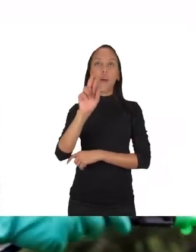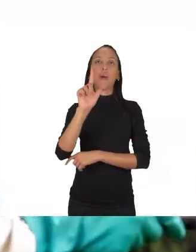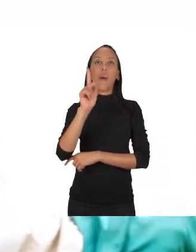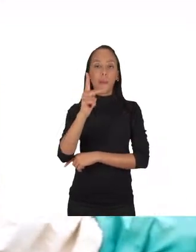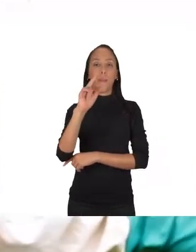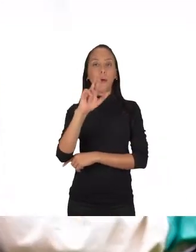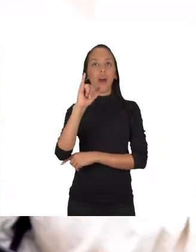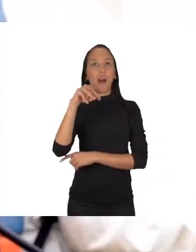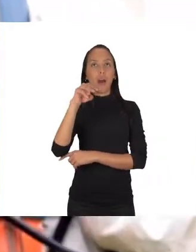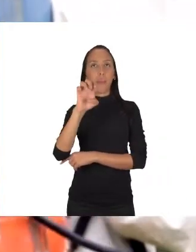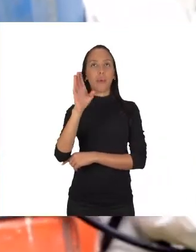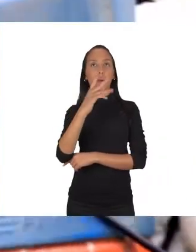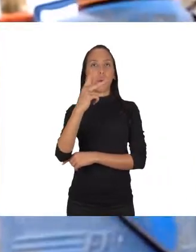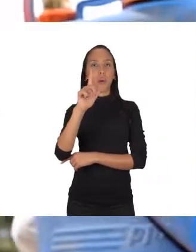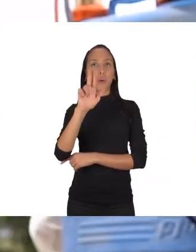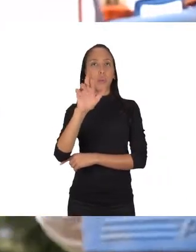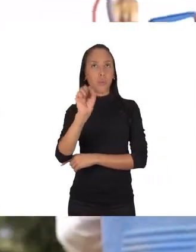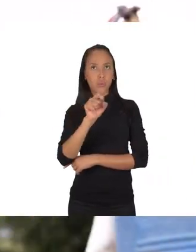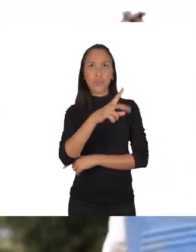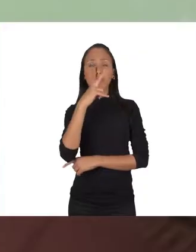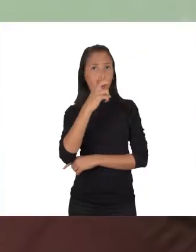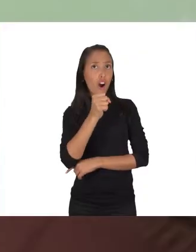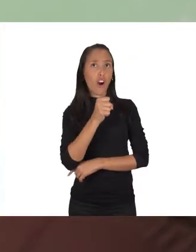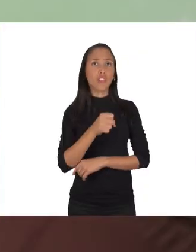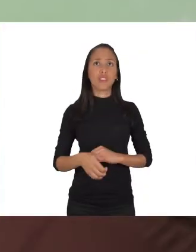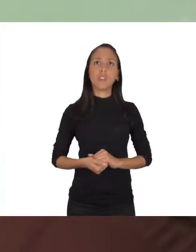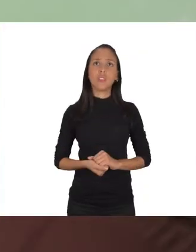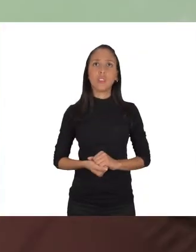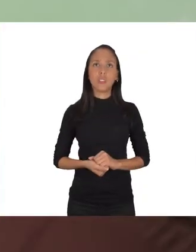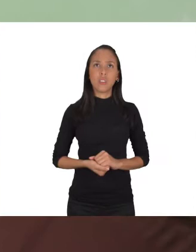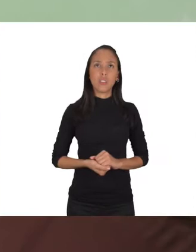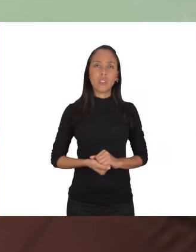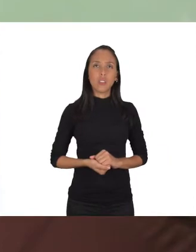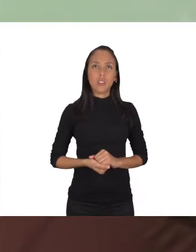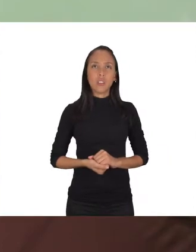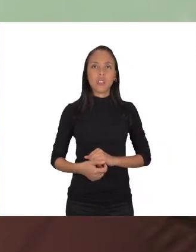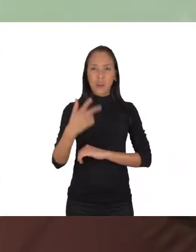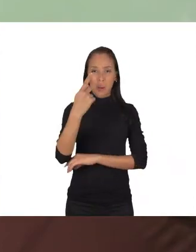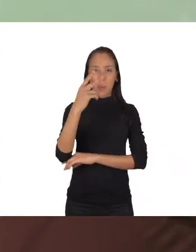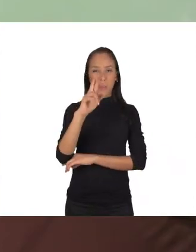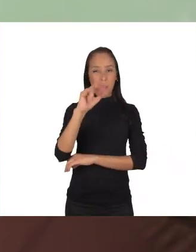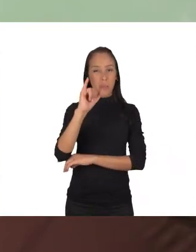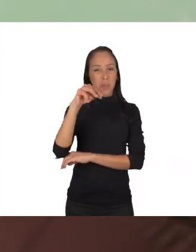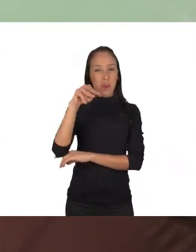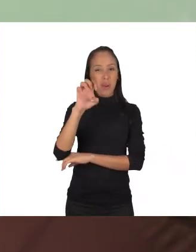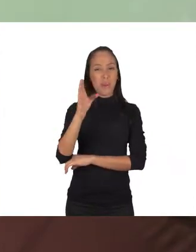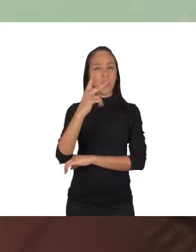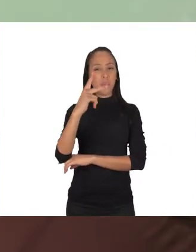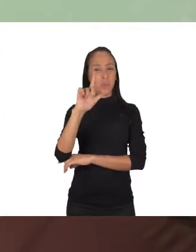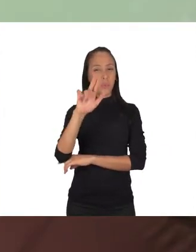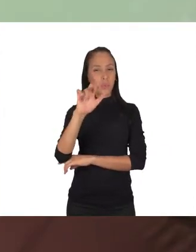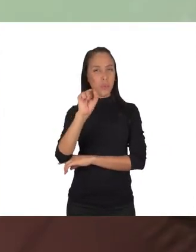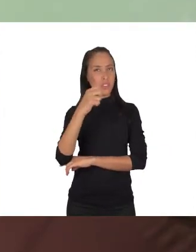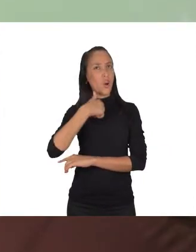dos desbrotantes, que ele não deixa brotar. Teve uma época assim que aquele, o Prime Plus, era coisa que eu até gostava o cheiro